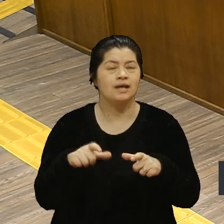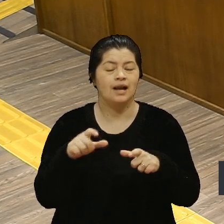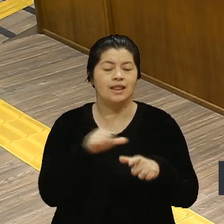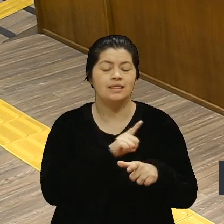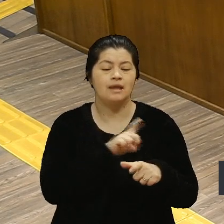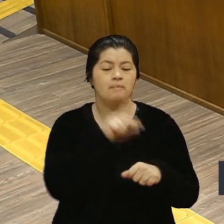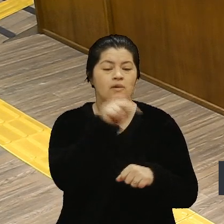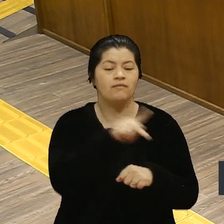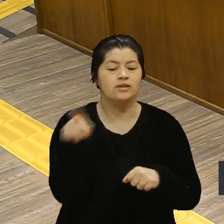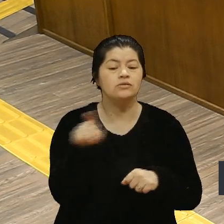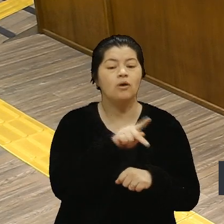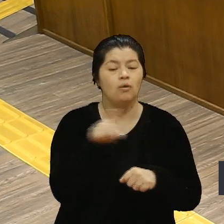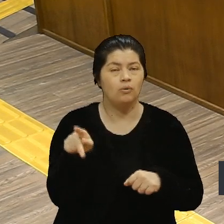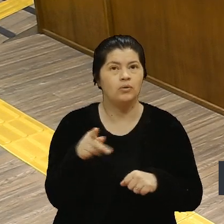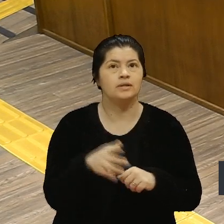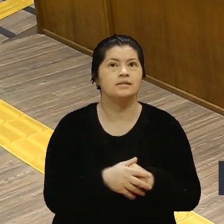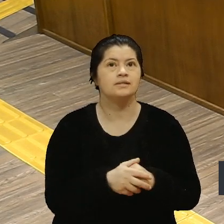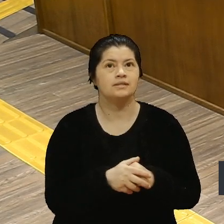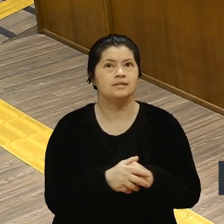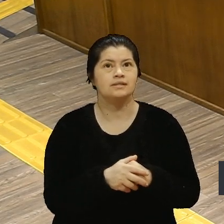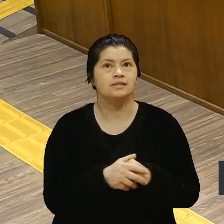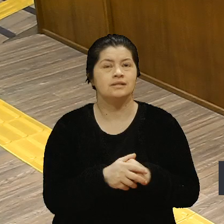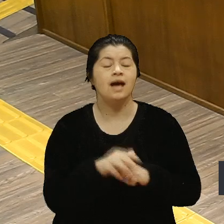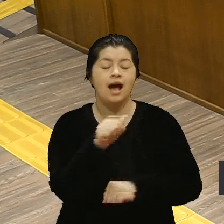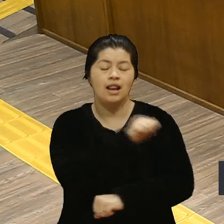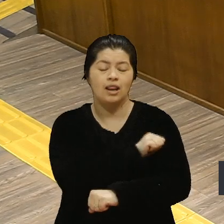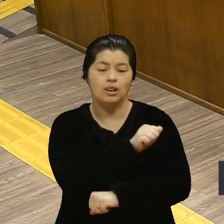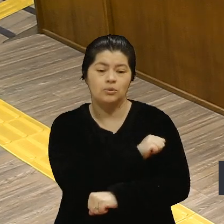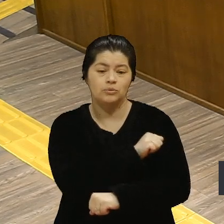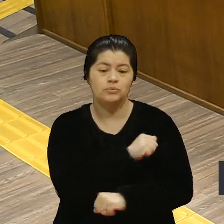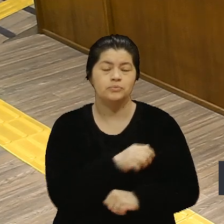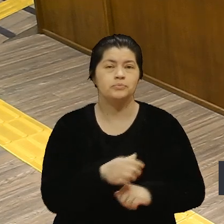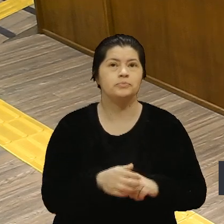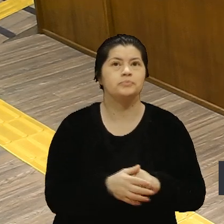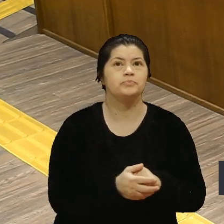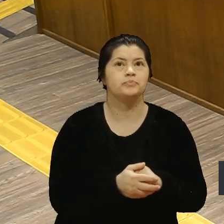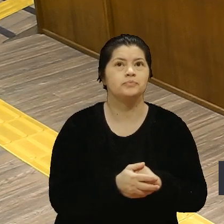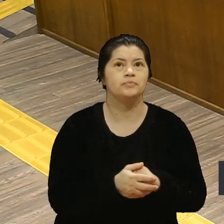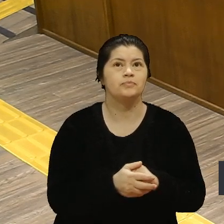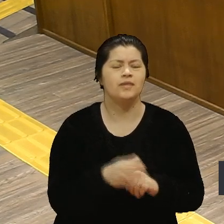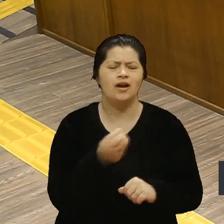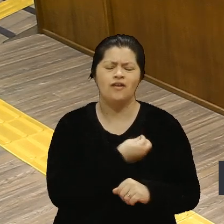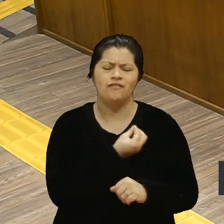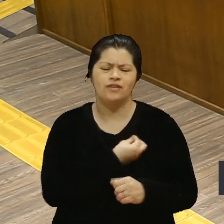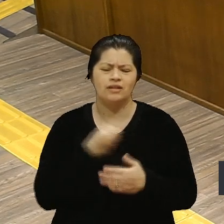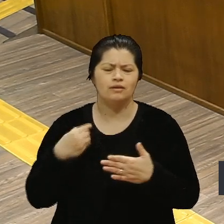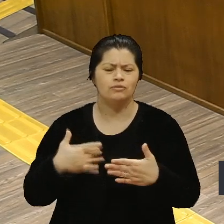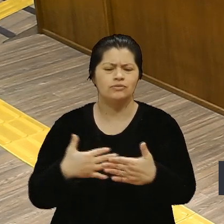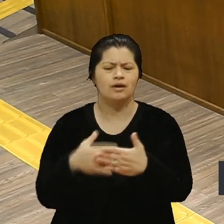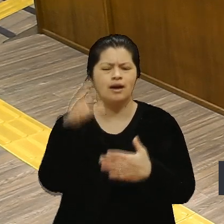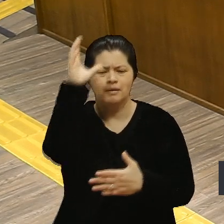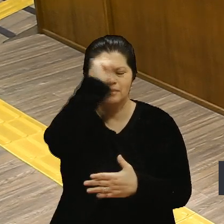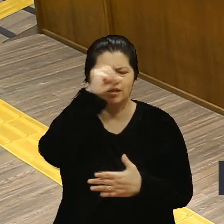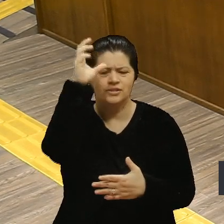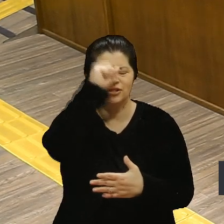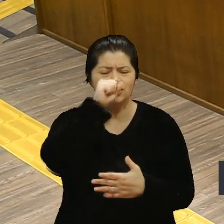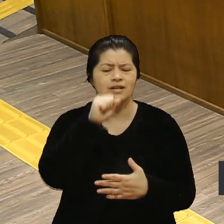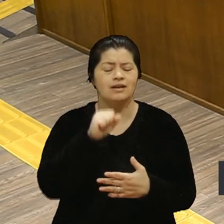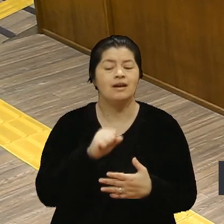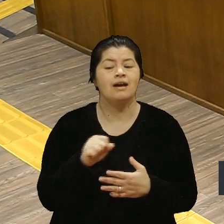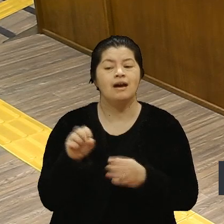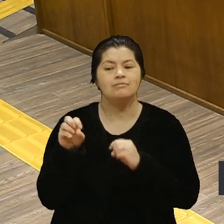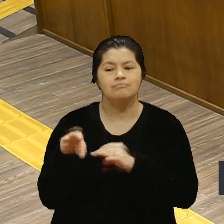professora e aluno. Toda a minha vida é que eu aprendi. A educação é a chave da